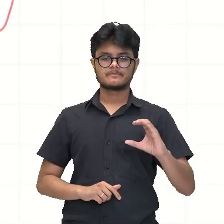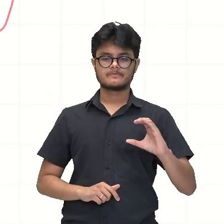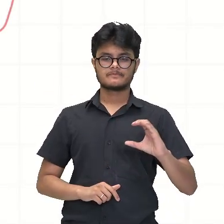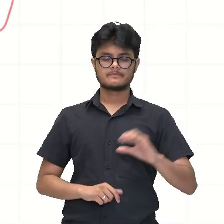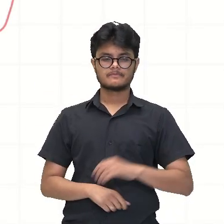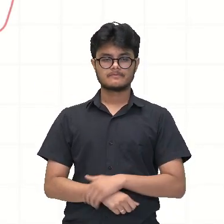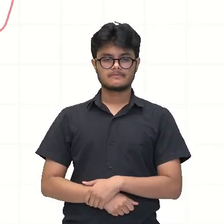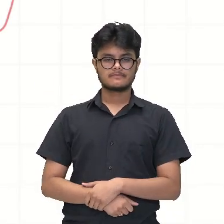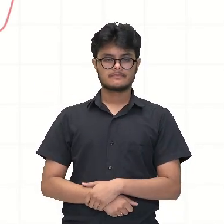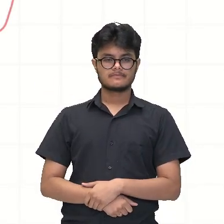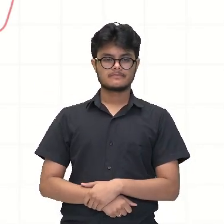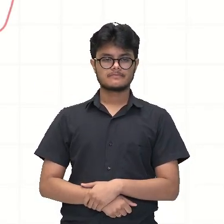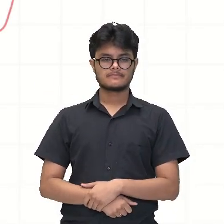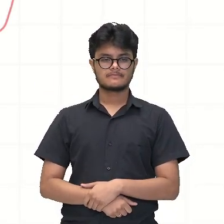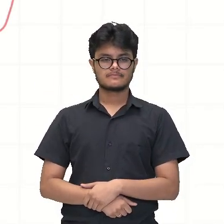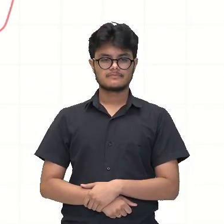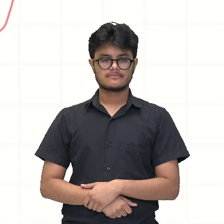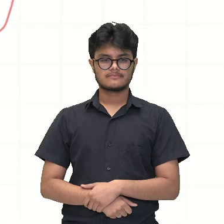C aqui, né?